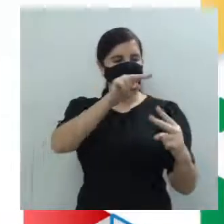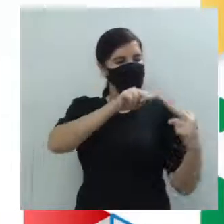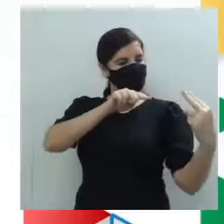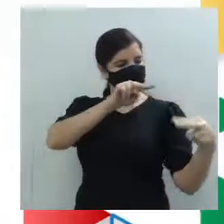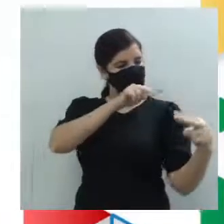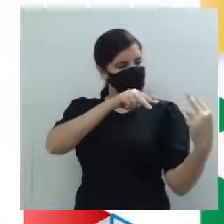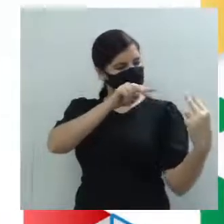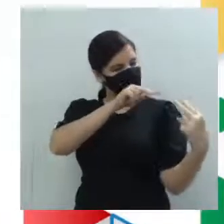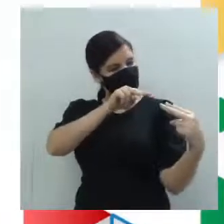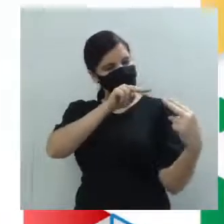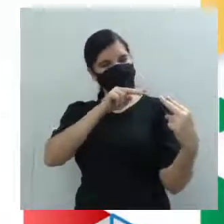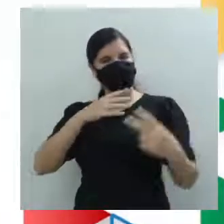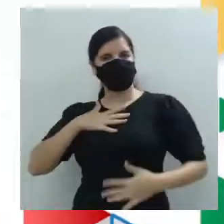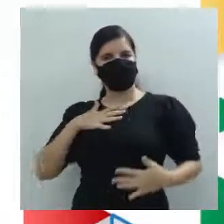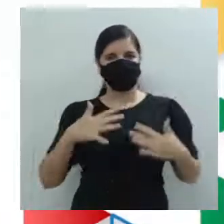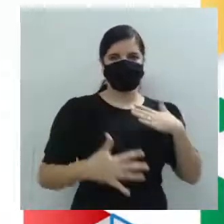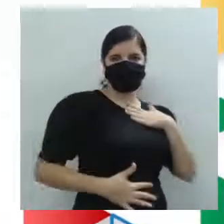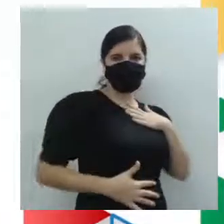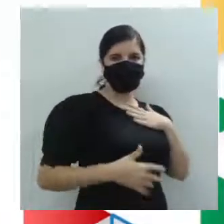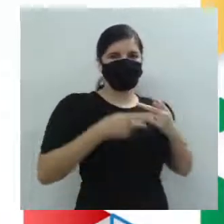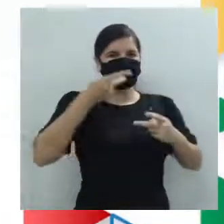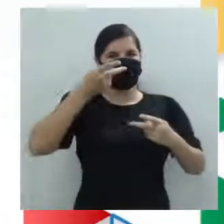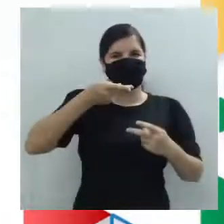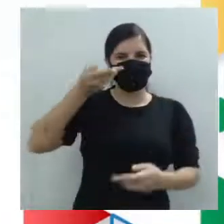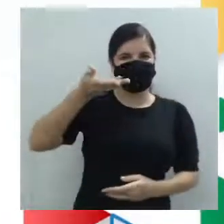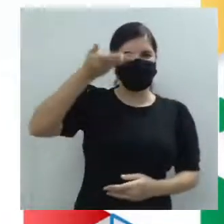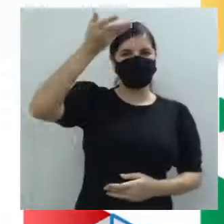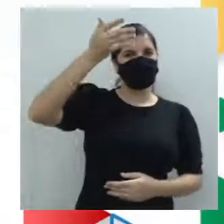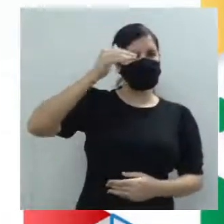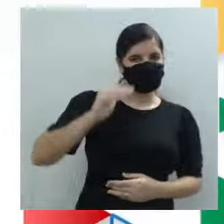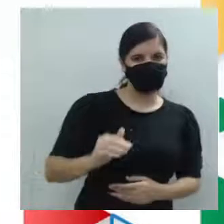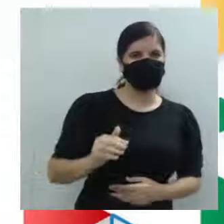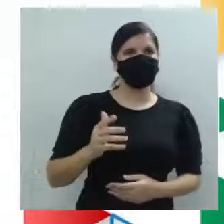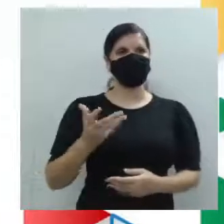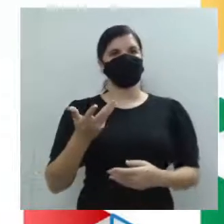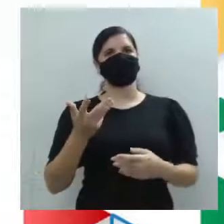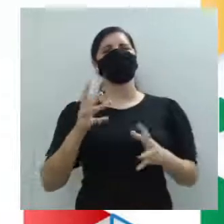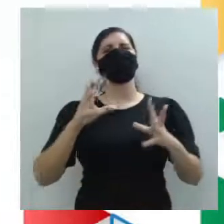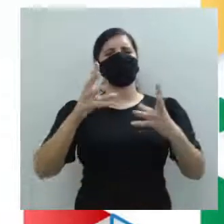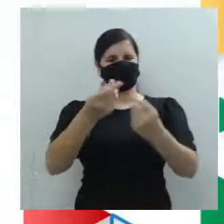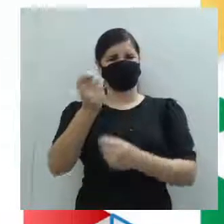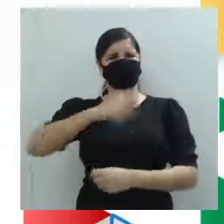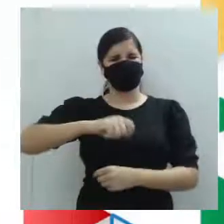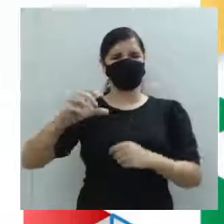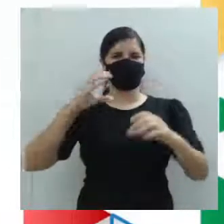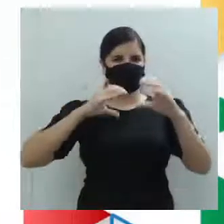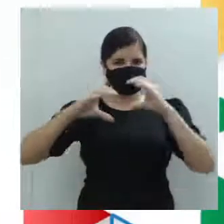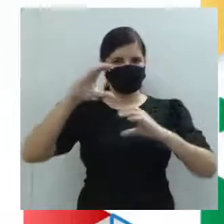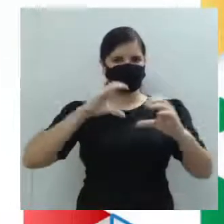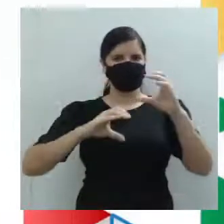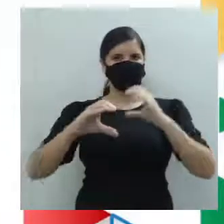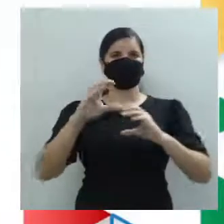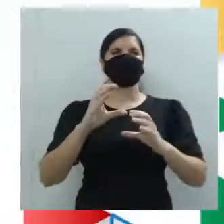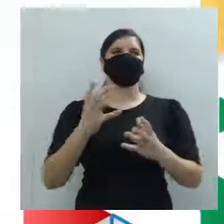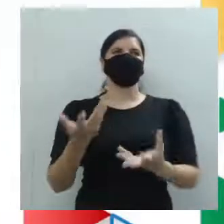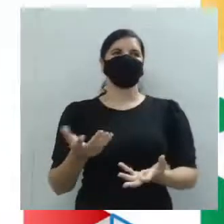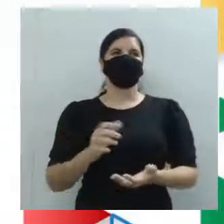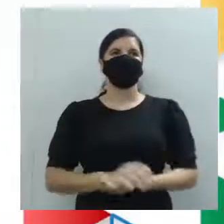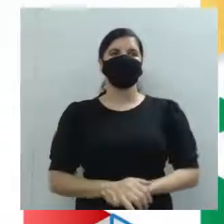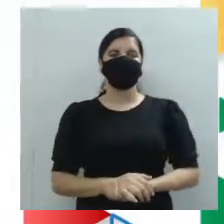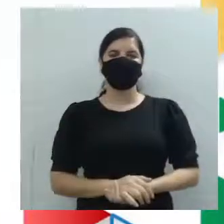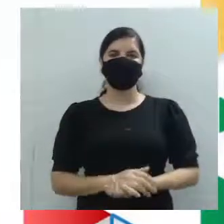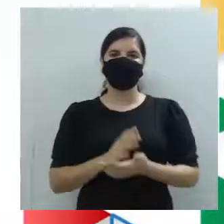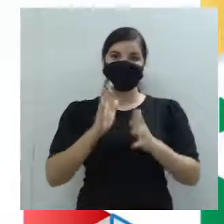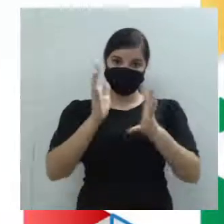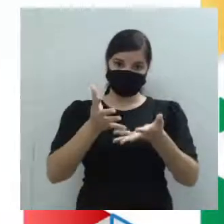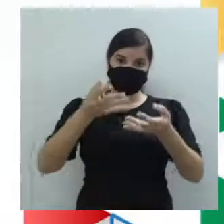olhares, postura corporal, o ritmo da fala, tudo isso comunica, tudo isso transmite uma ideia. Como eu